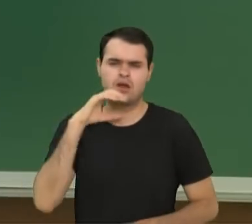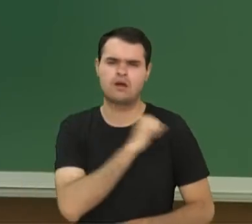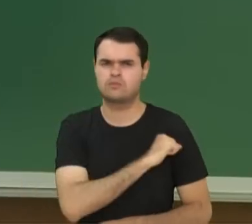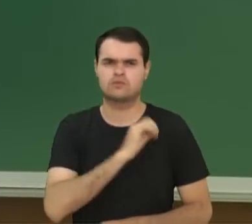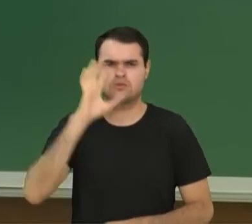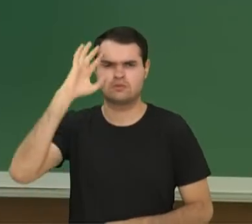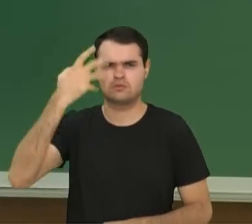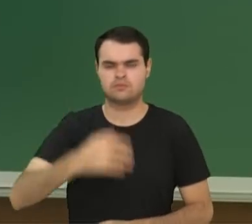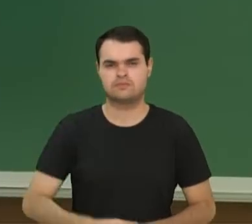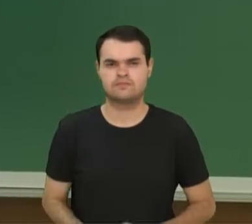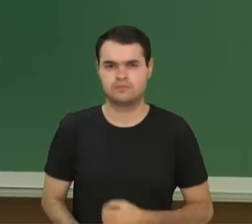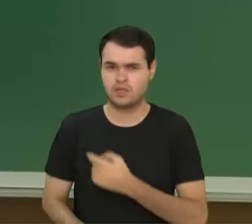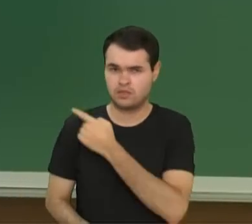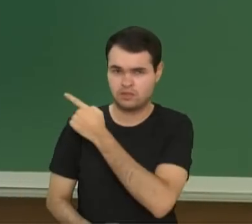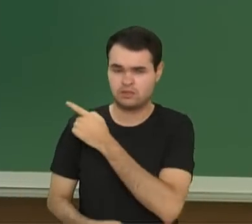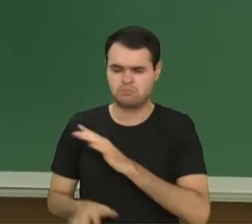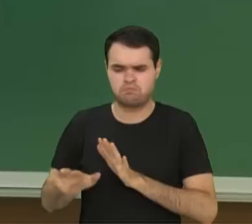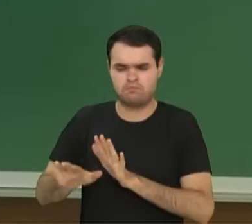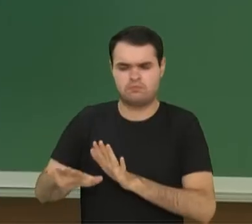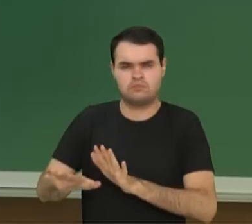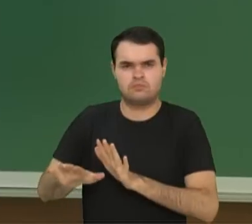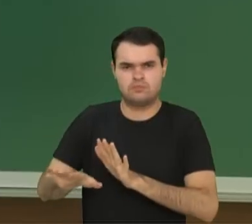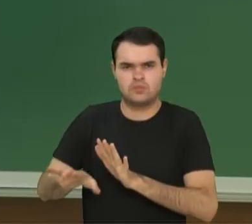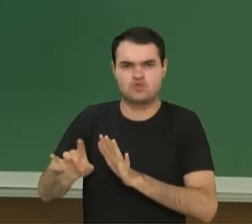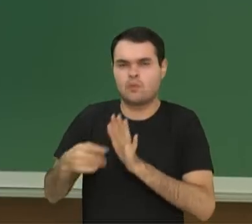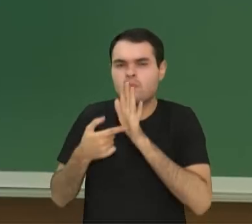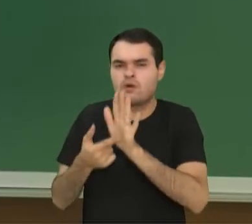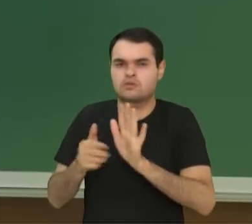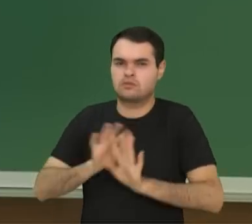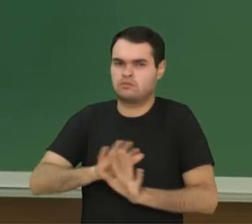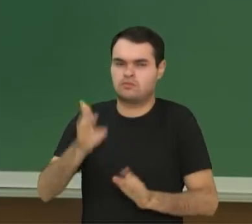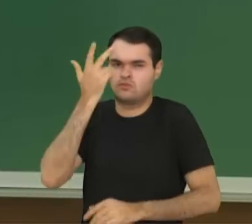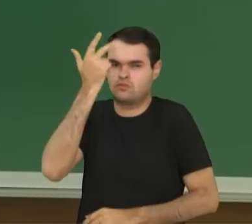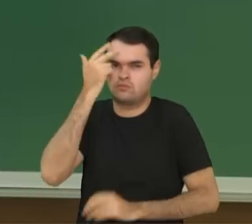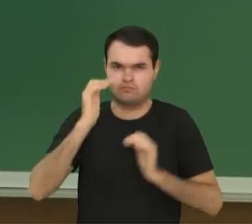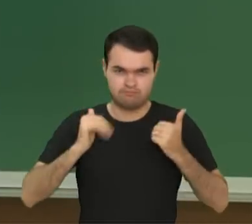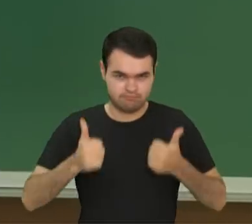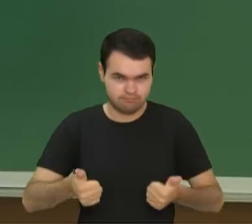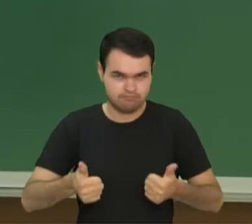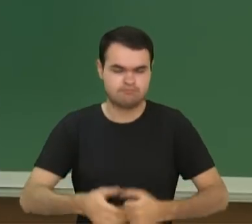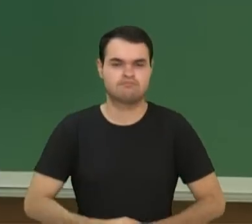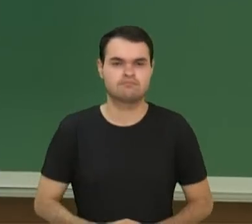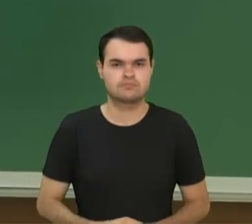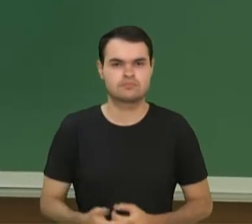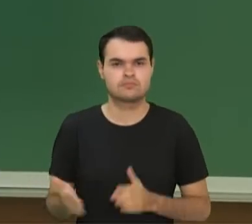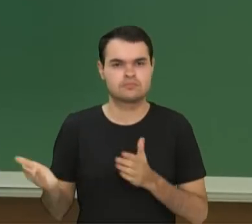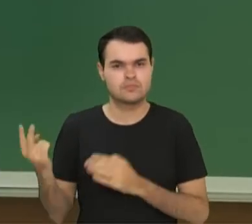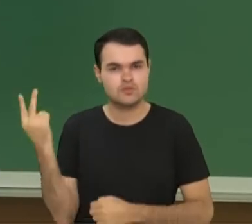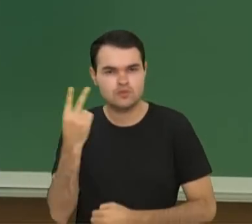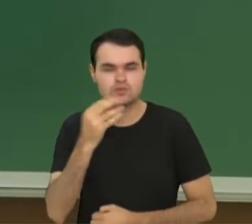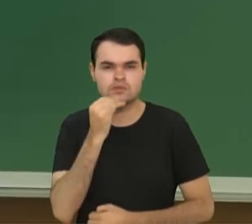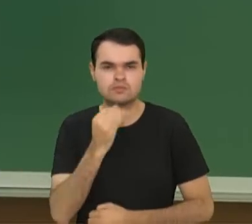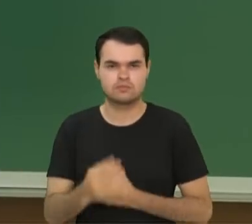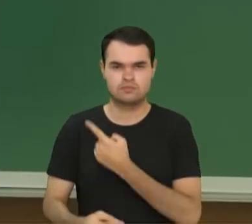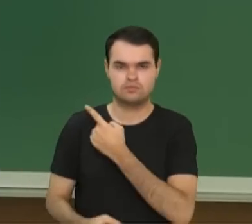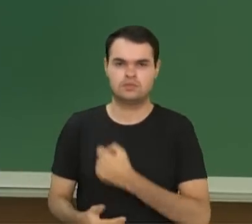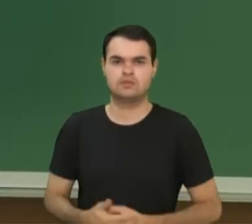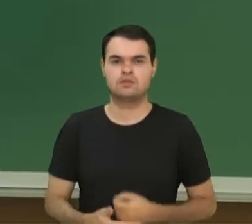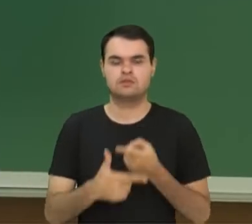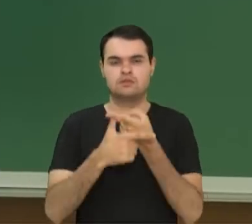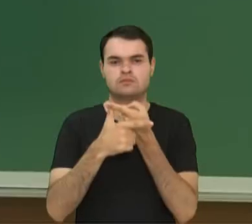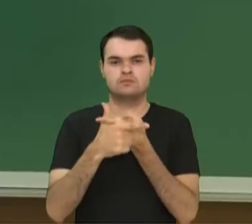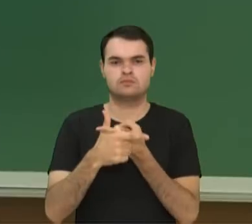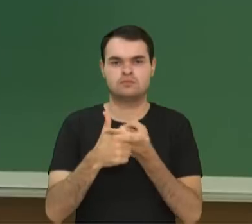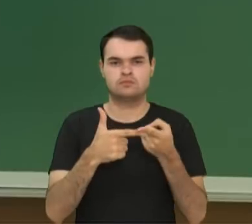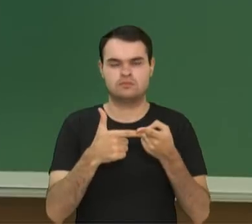rapidamente. Nesse caso, a gente deixa indicado normalmente. Tranquilo? Vamos lá para a segunda, a divisão de